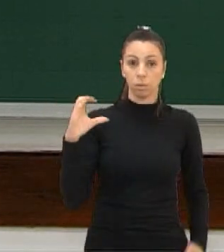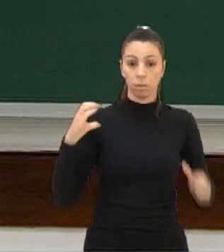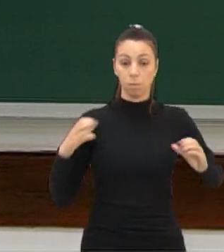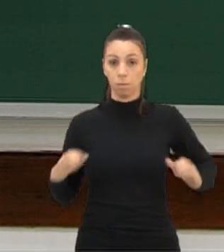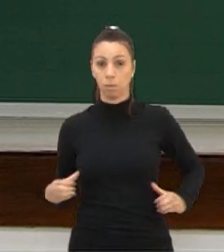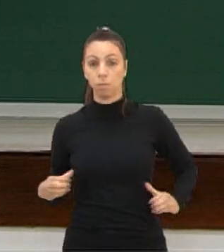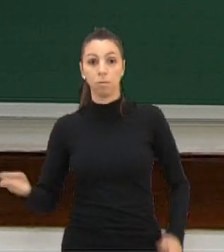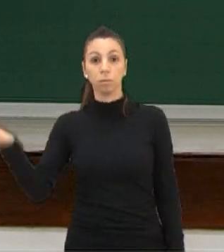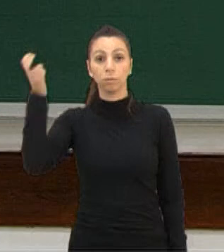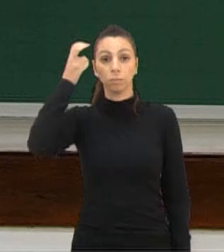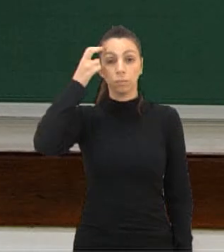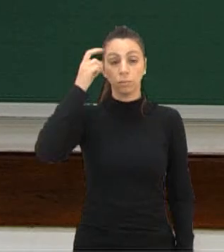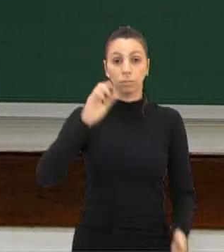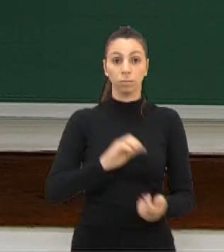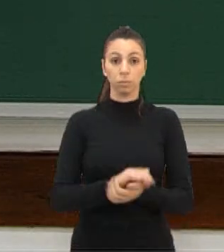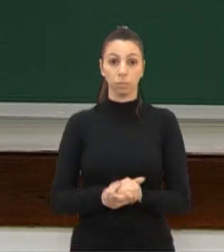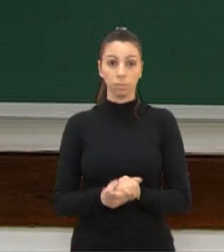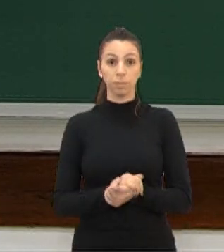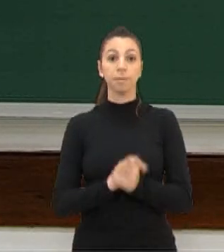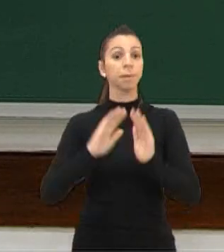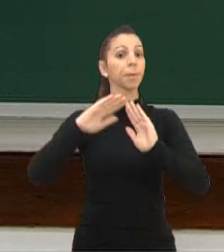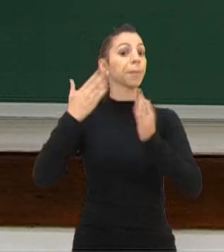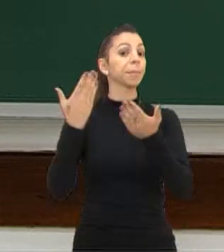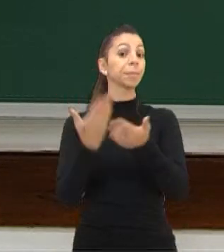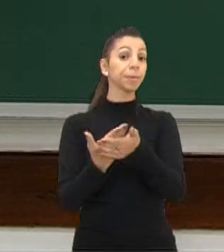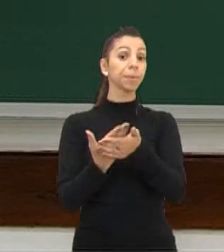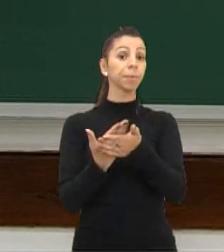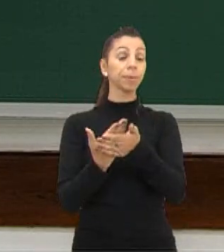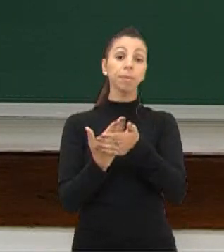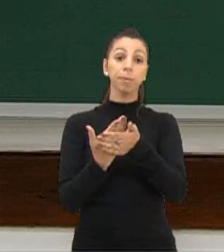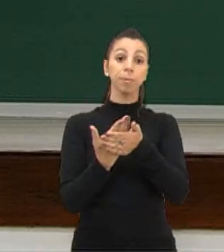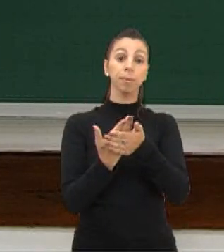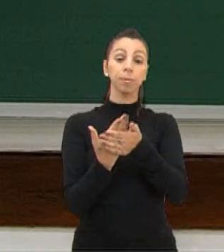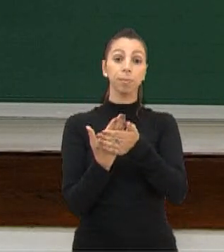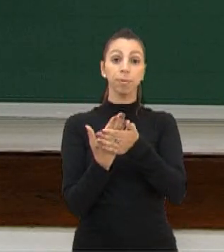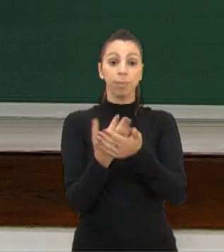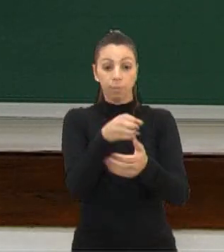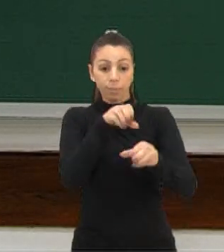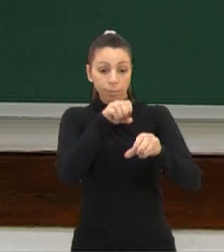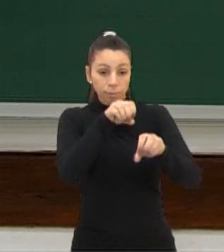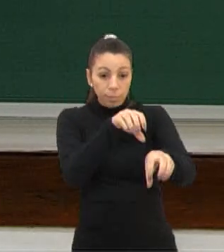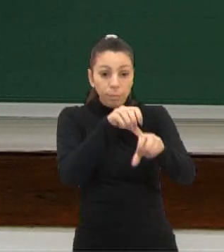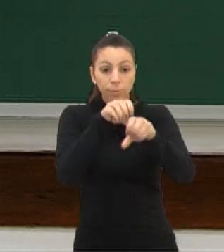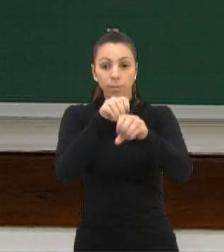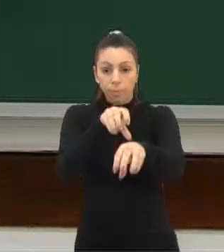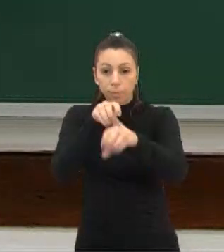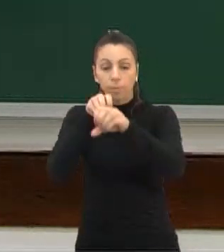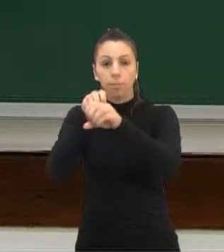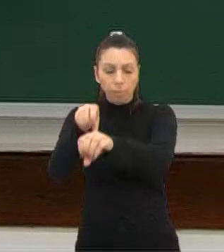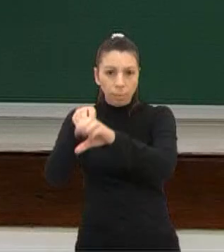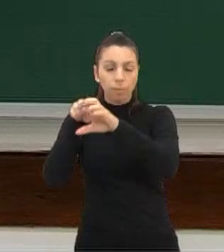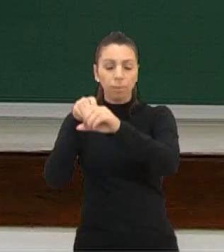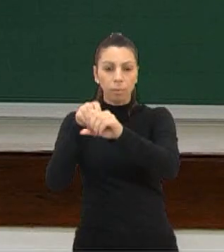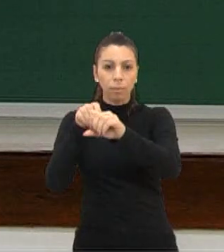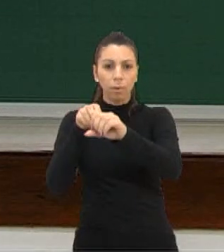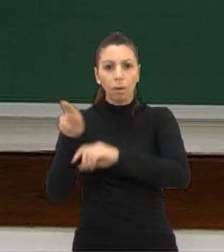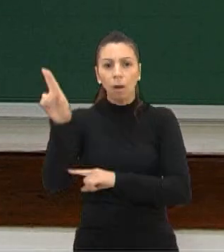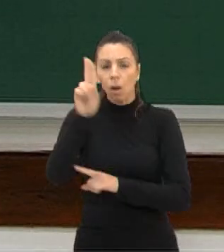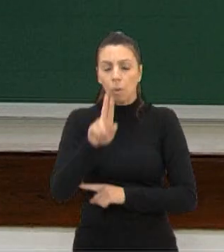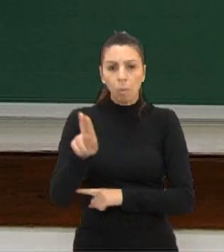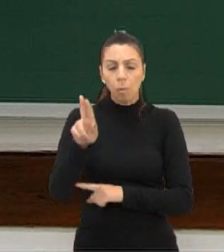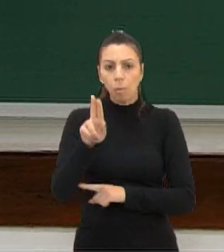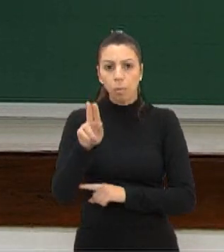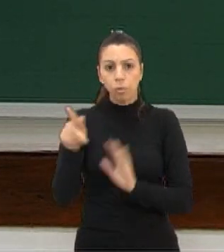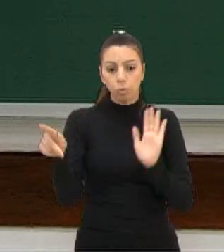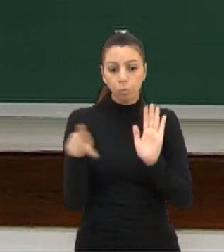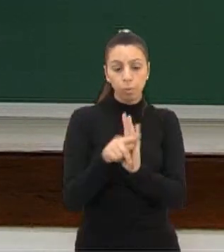socioculturais. Então, a escola, ela tem aquele parâmetro de ensinar aquilo que é útil para aquela sociedade,